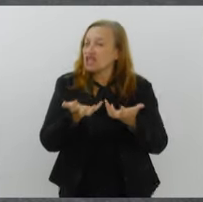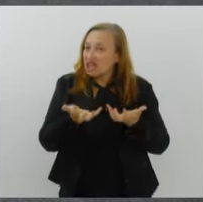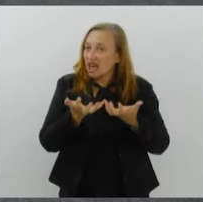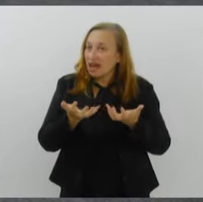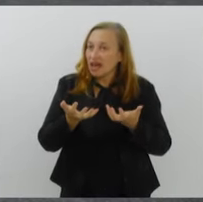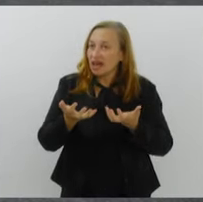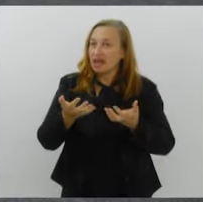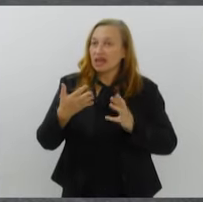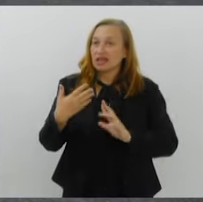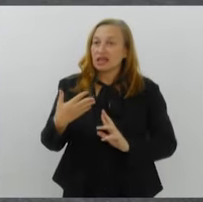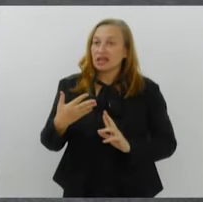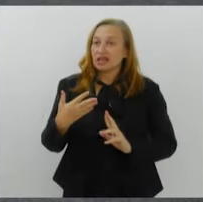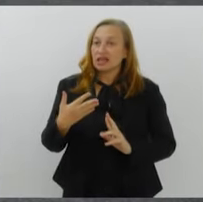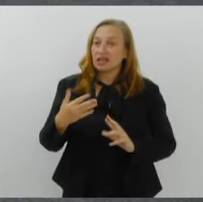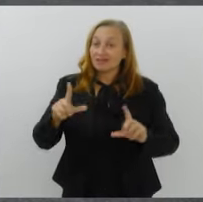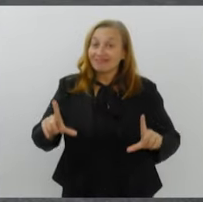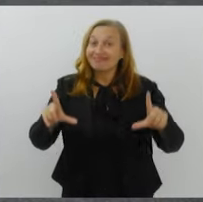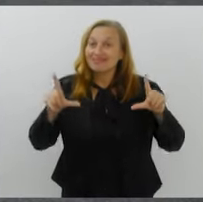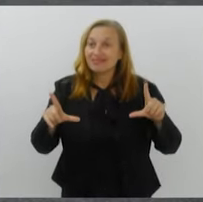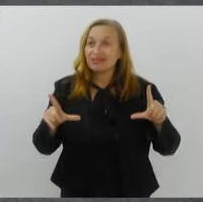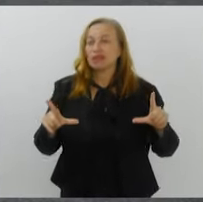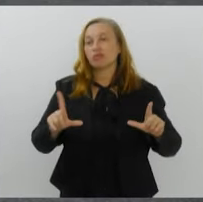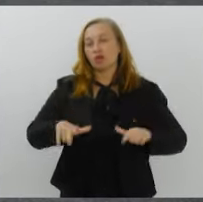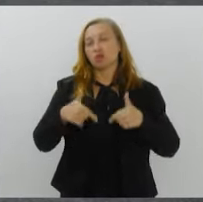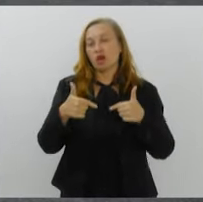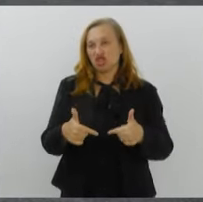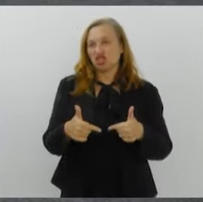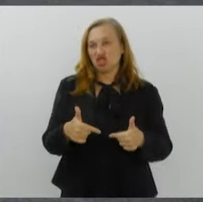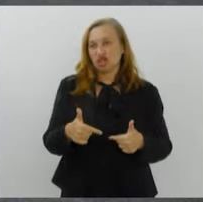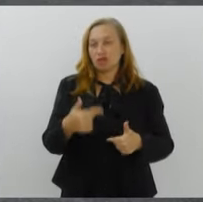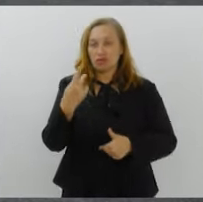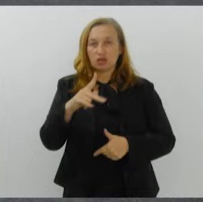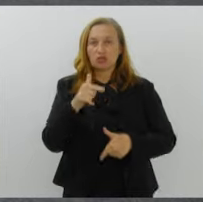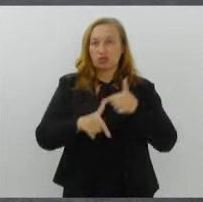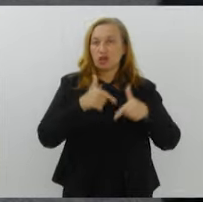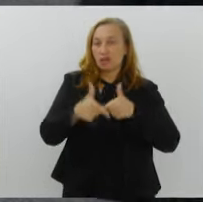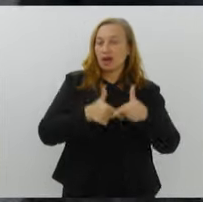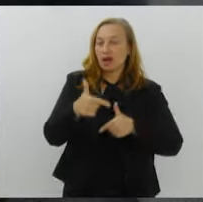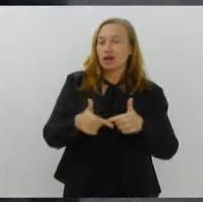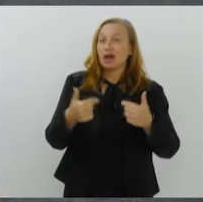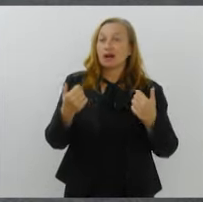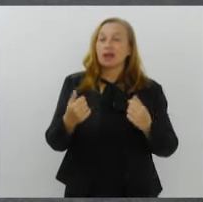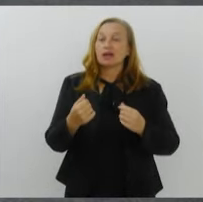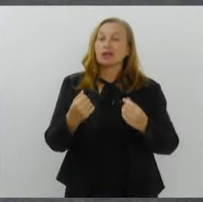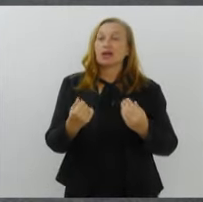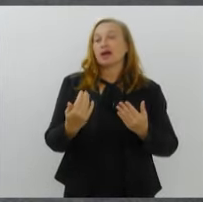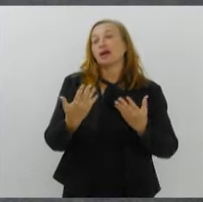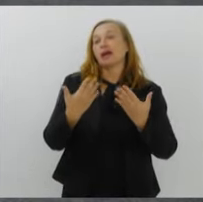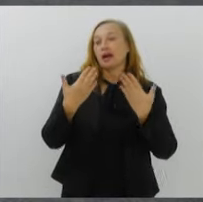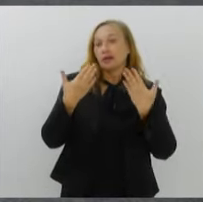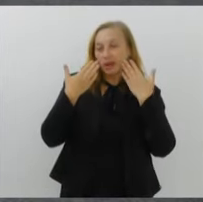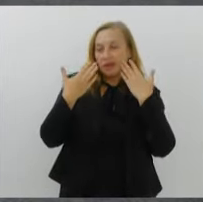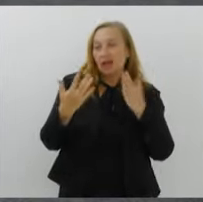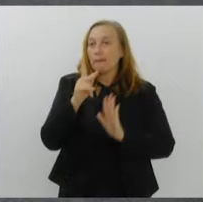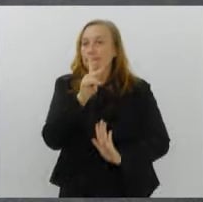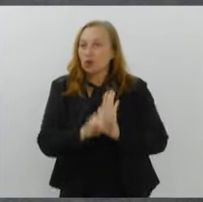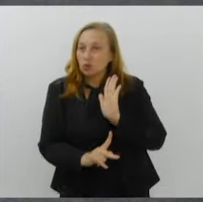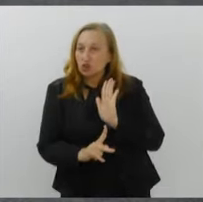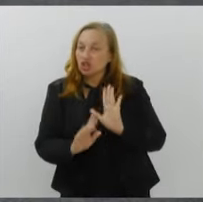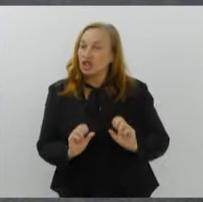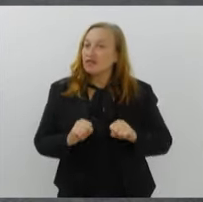destacar por essa atuação, pelo seu mandato, basta apresentar projetos, basta defender